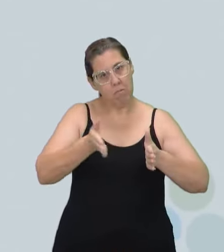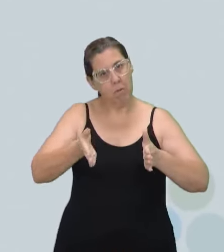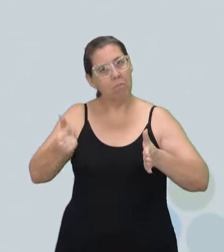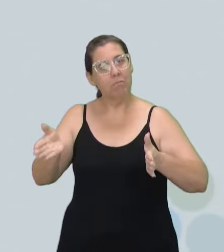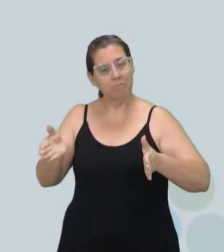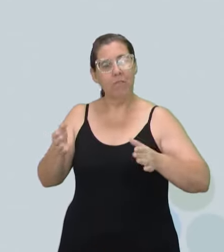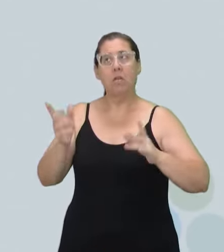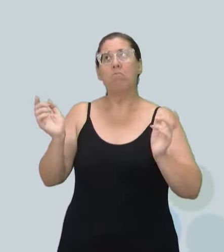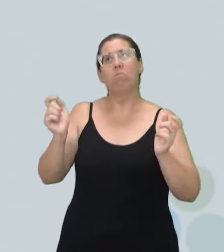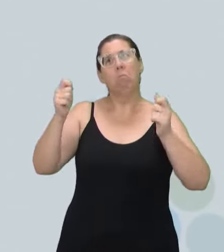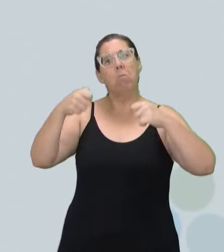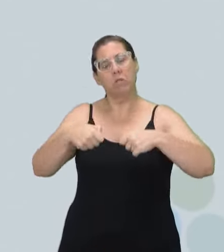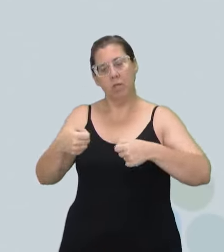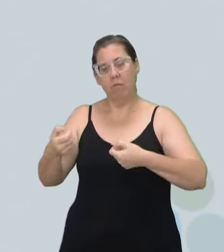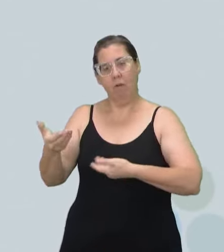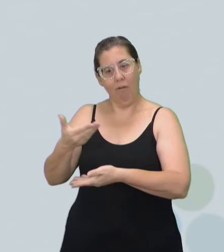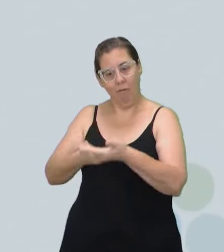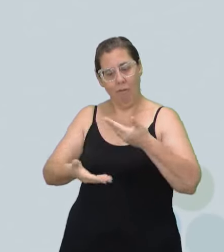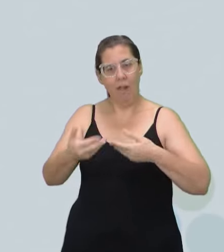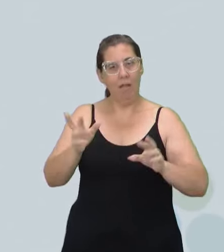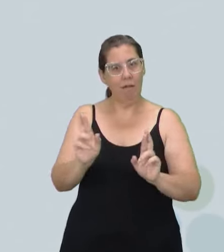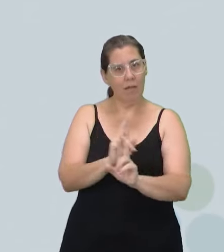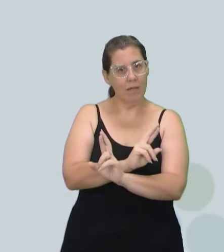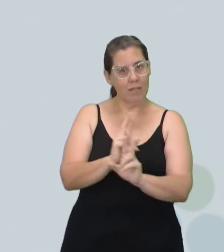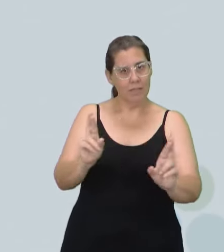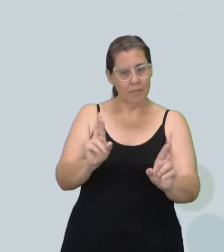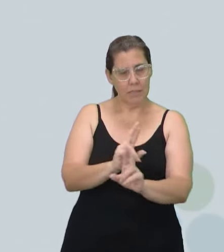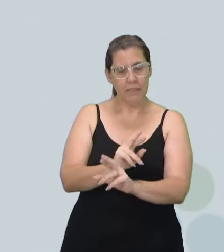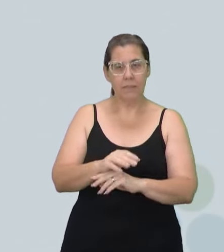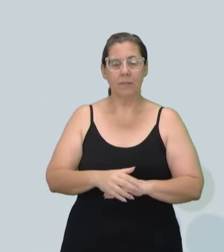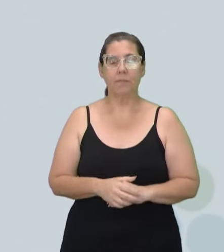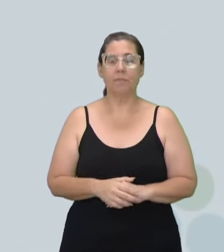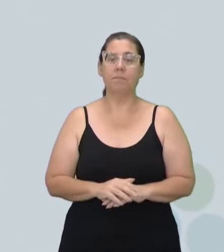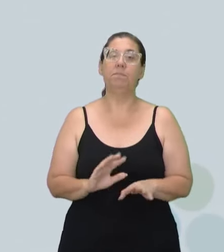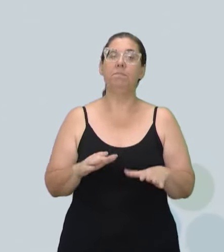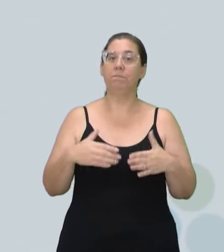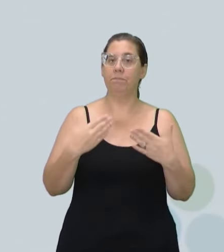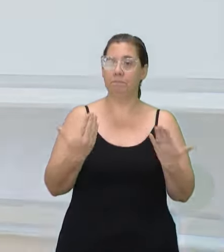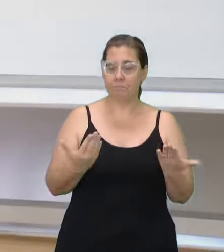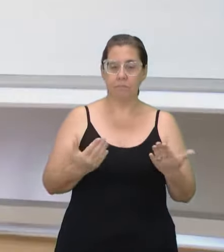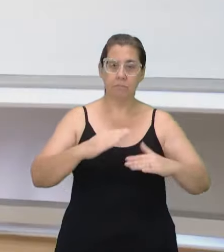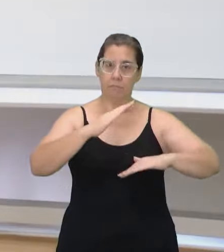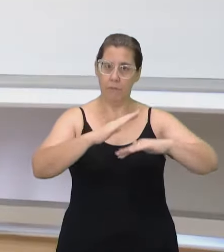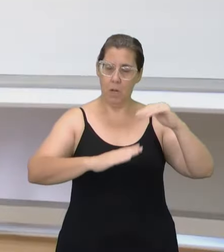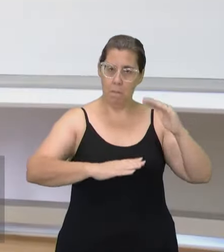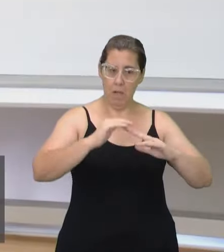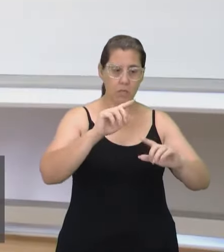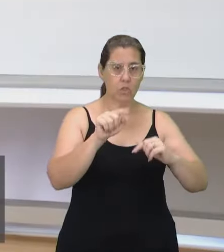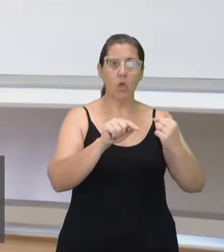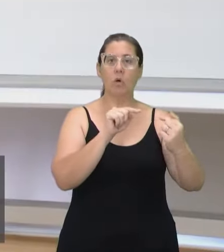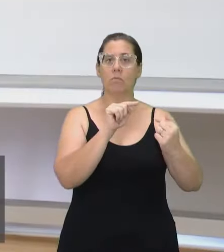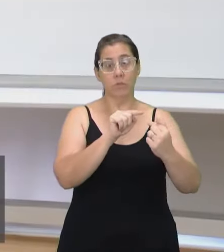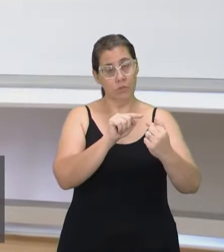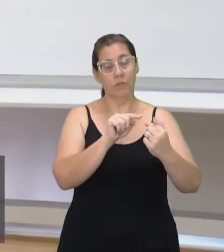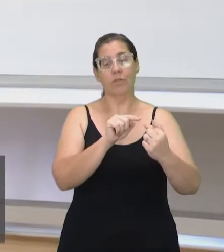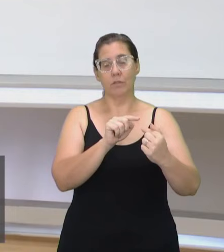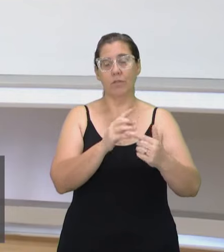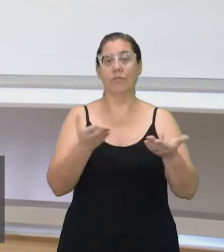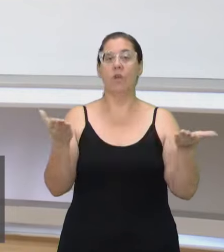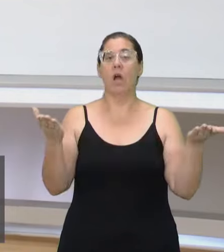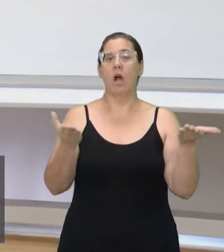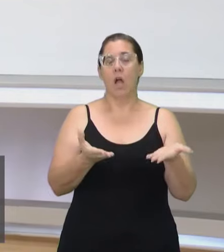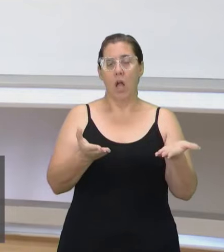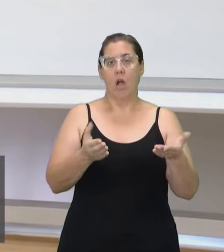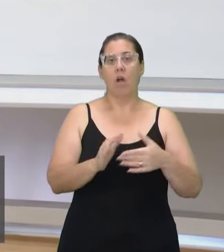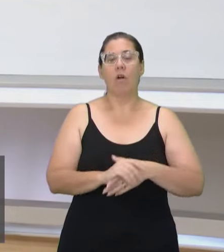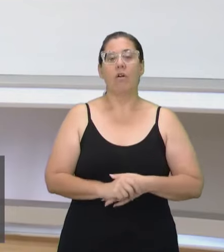e as possíveis relações entre eles. Bom, essas são habilidades e os objetivos, e agora nós